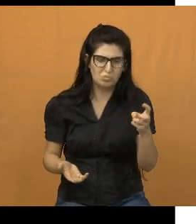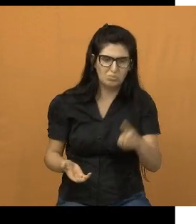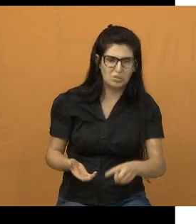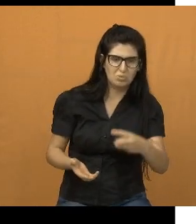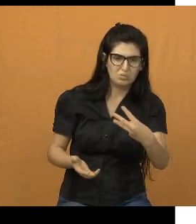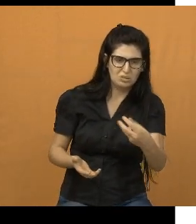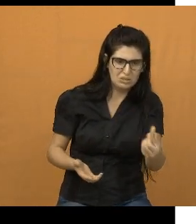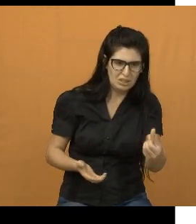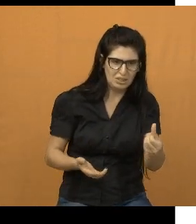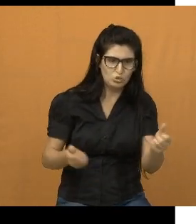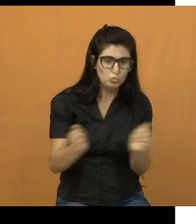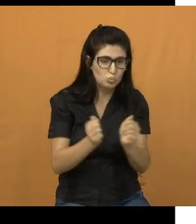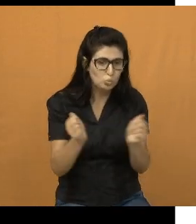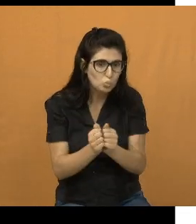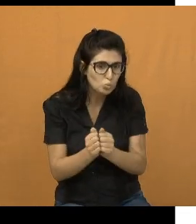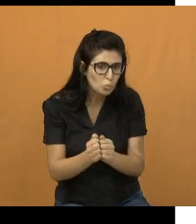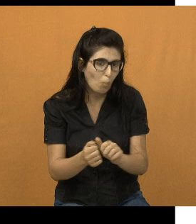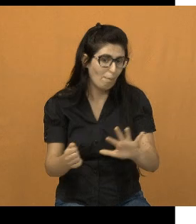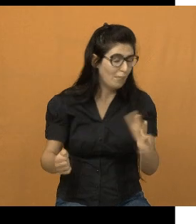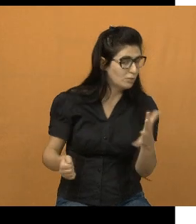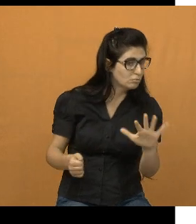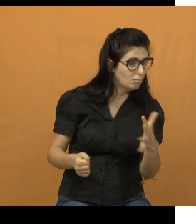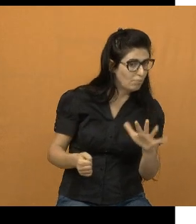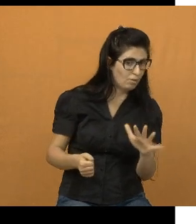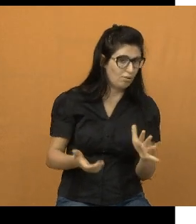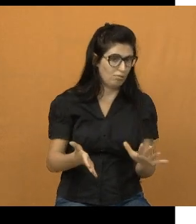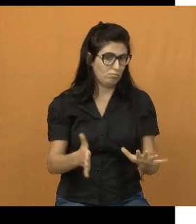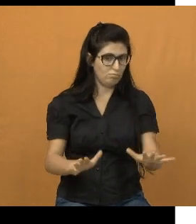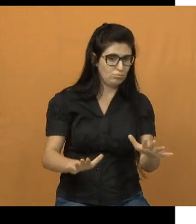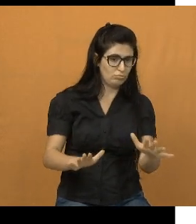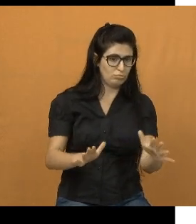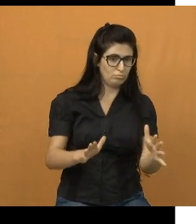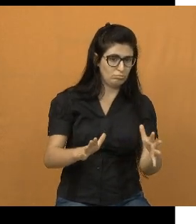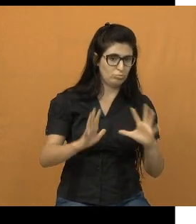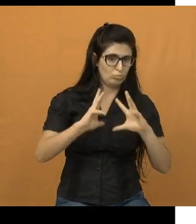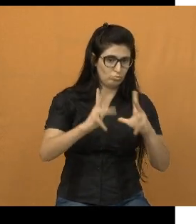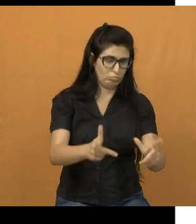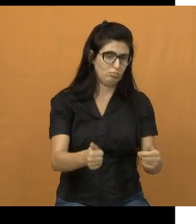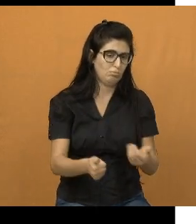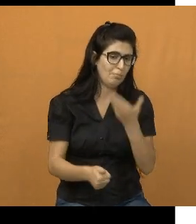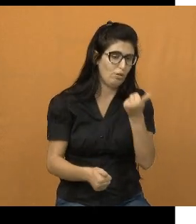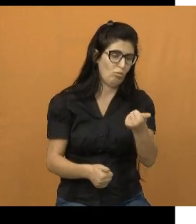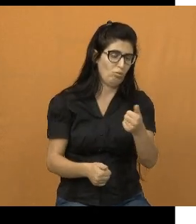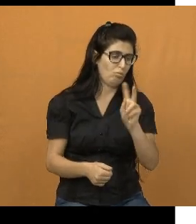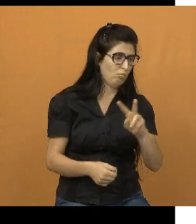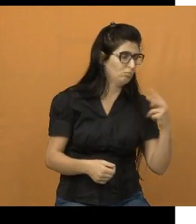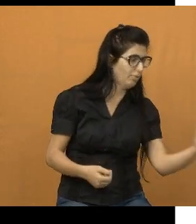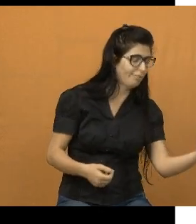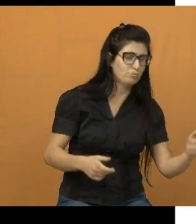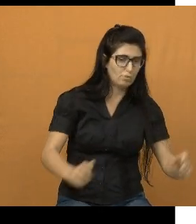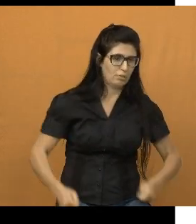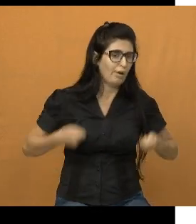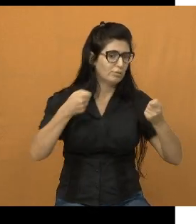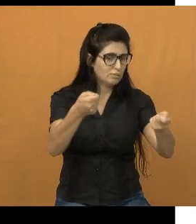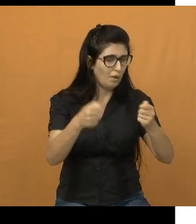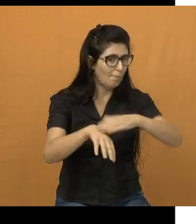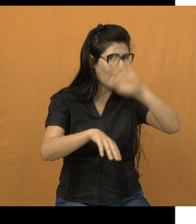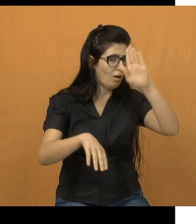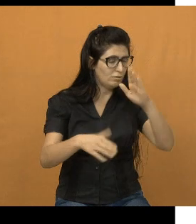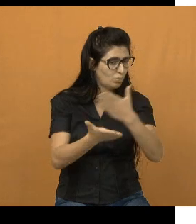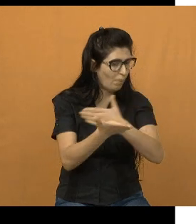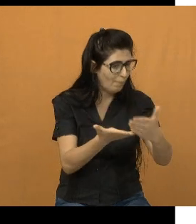25,36%. O ideal seria que fosse o contrário, né? Gastar mais no início para não